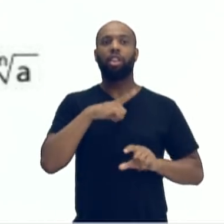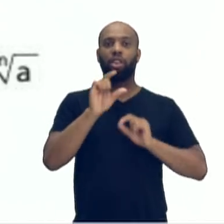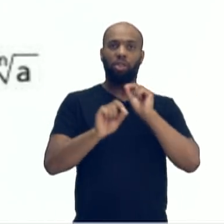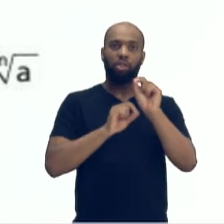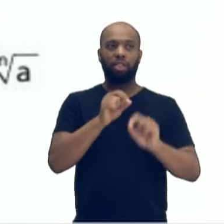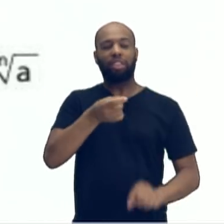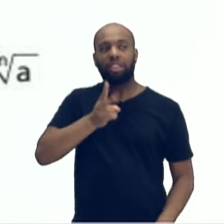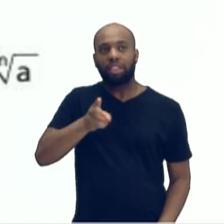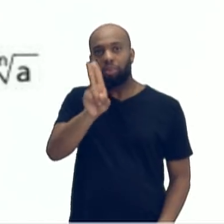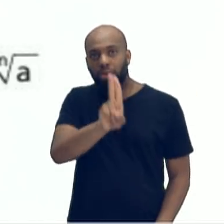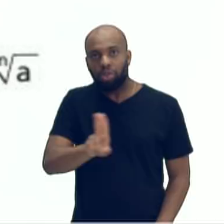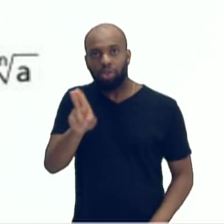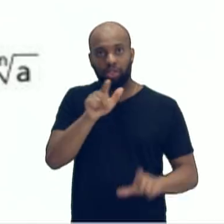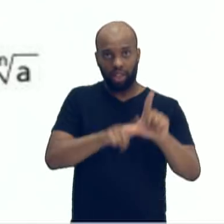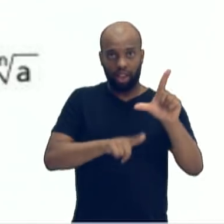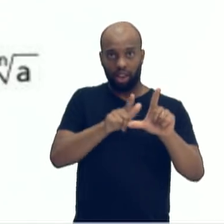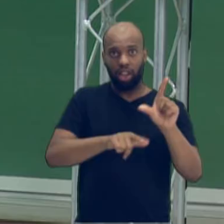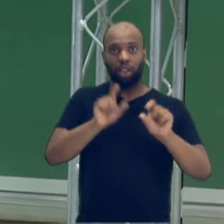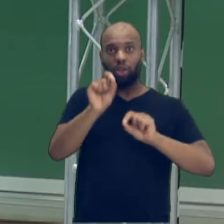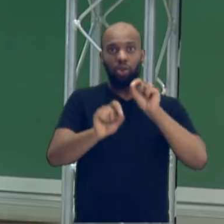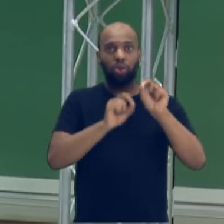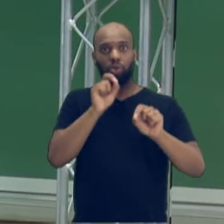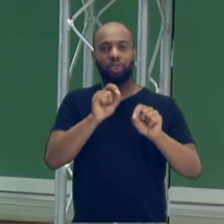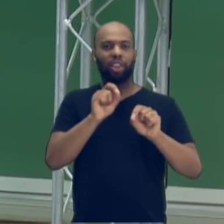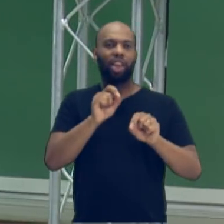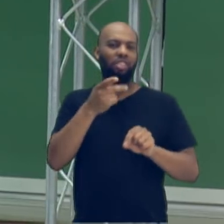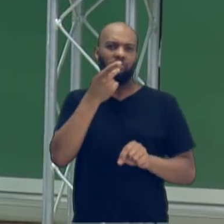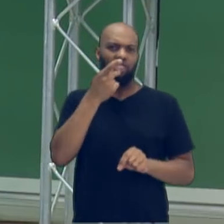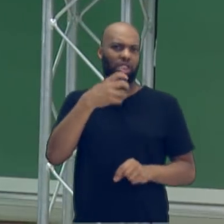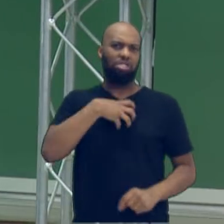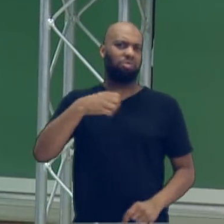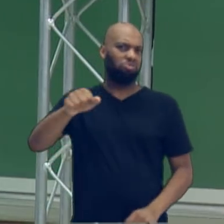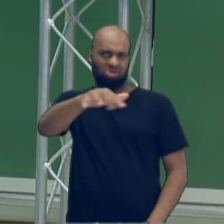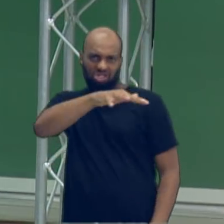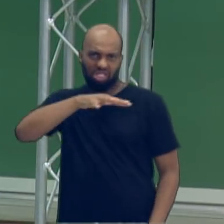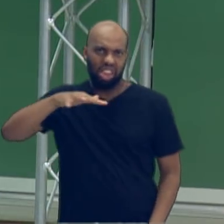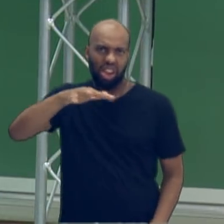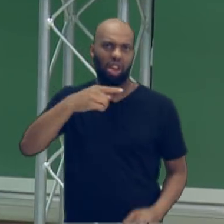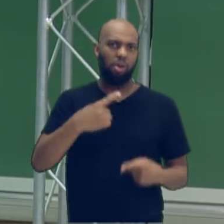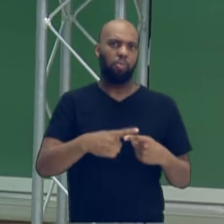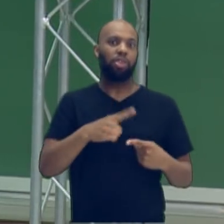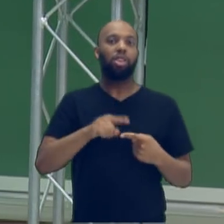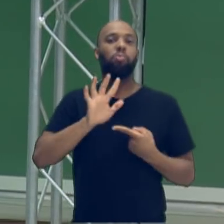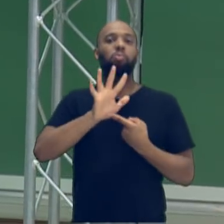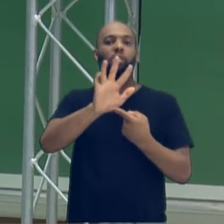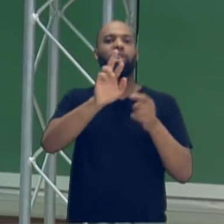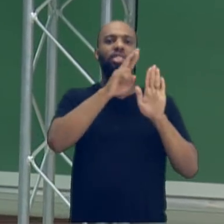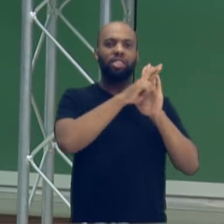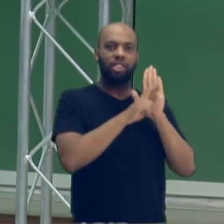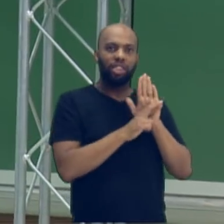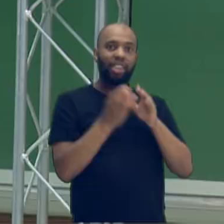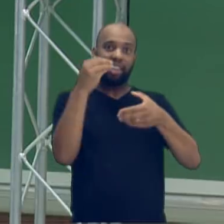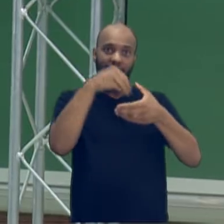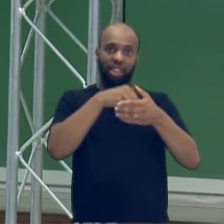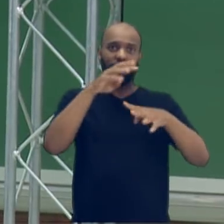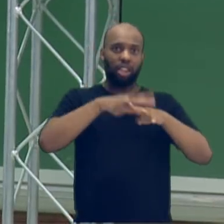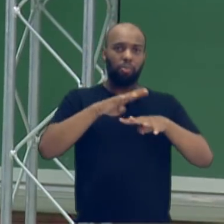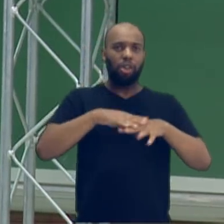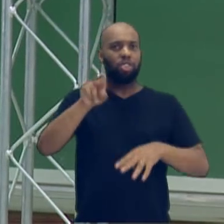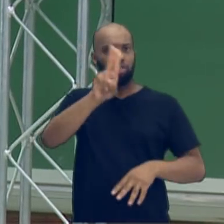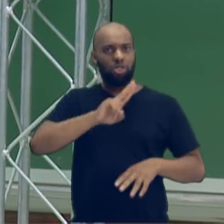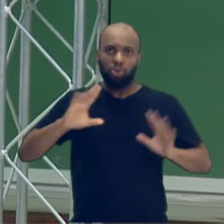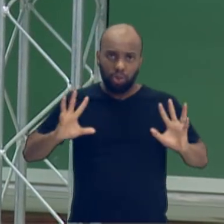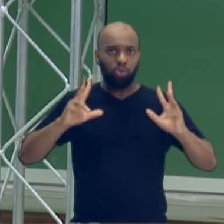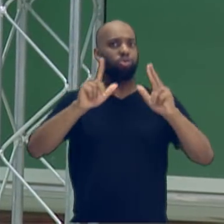sempre que a gente utiliza letras, nós estamos generalizando. Né? Generalizar é mostrar que as regras na matemática elas servem para